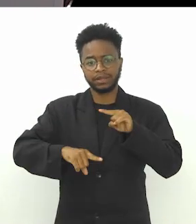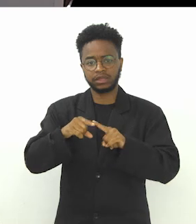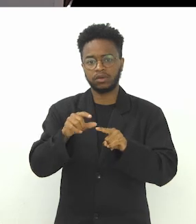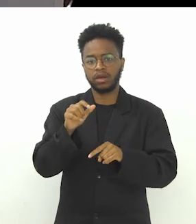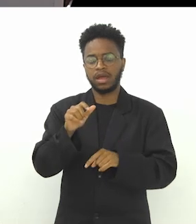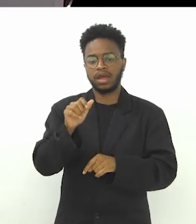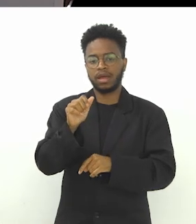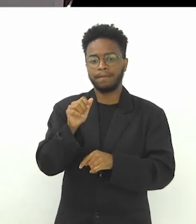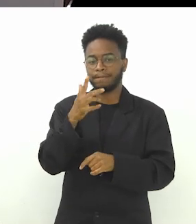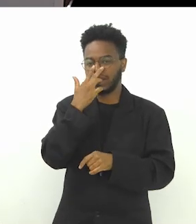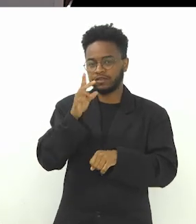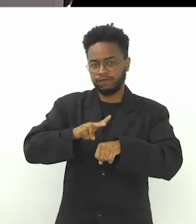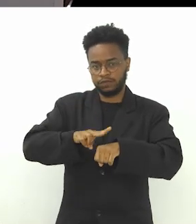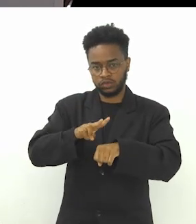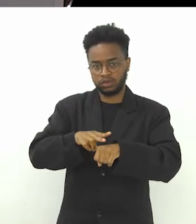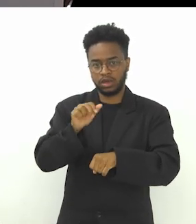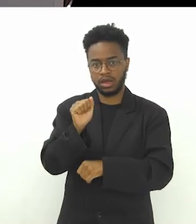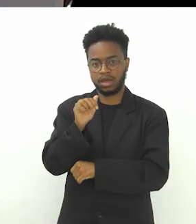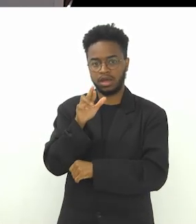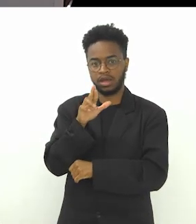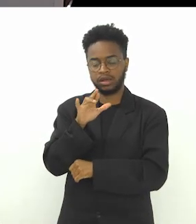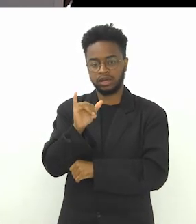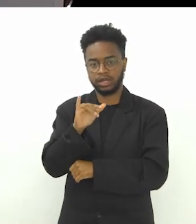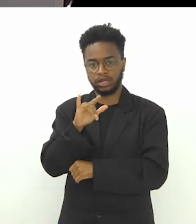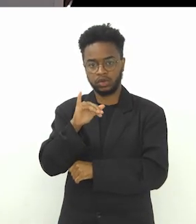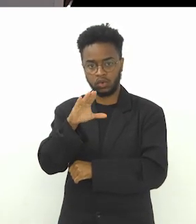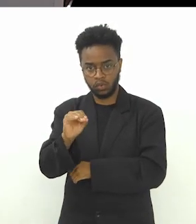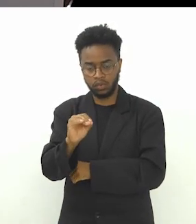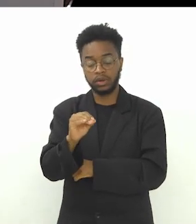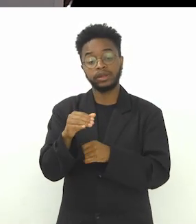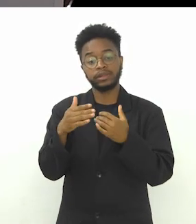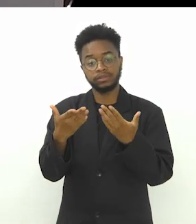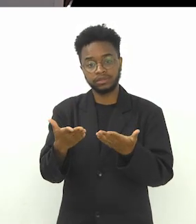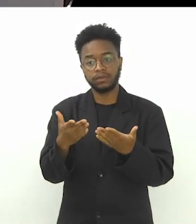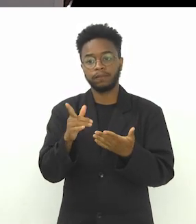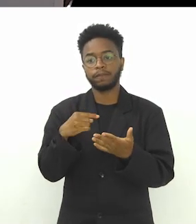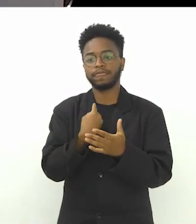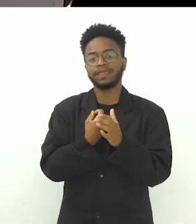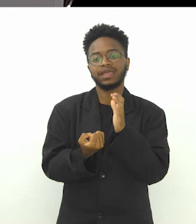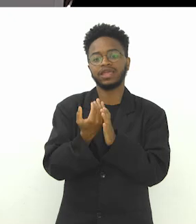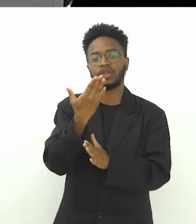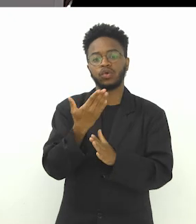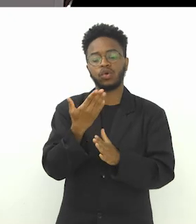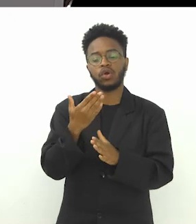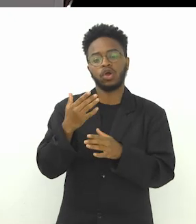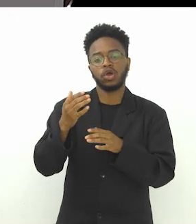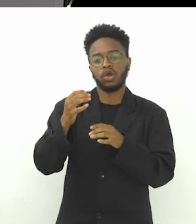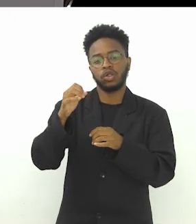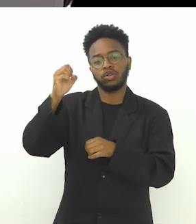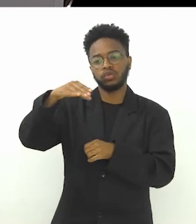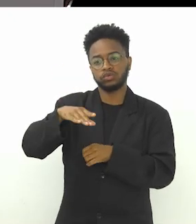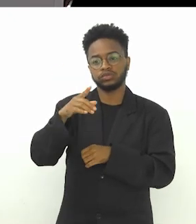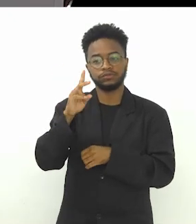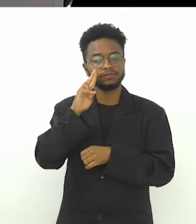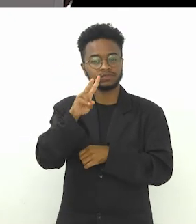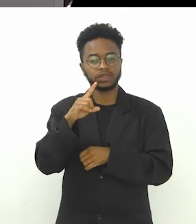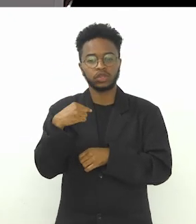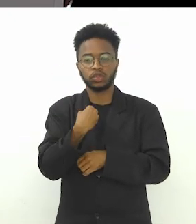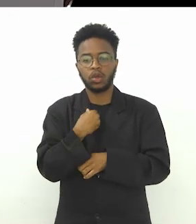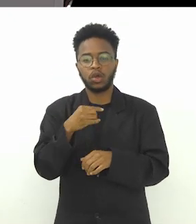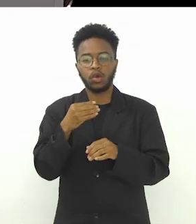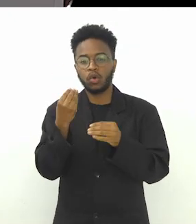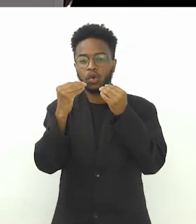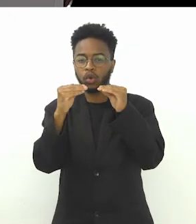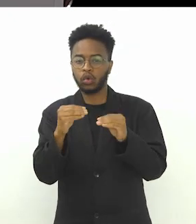de acrílico que a água passava e a gente criou essa iluminação. Ele falou, Alan, eu não queria uma luz chapada. Você vê que a gente botou um